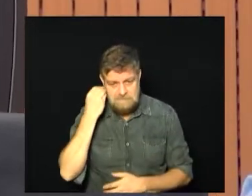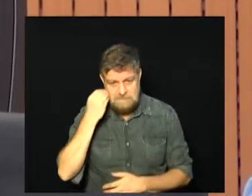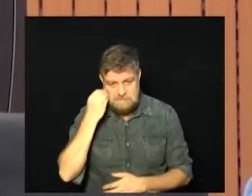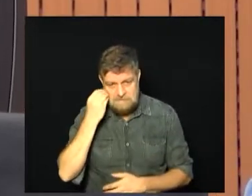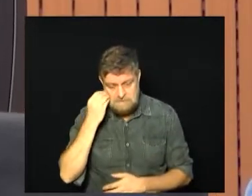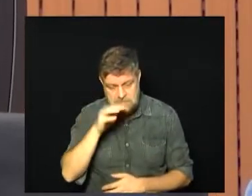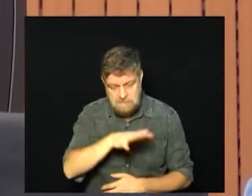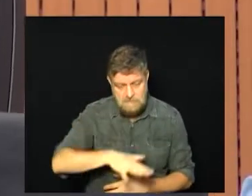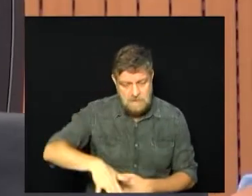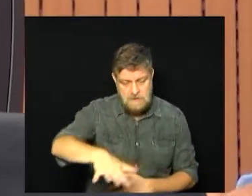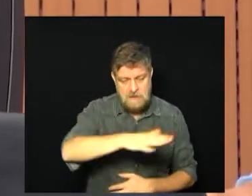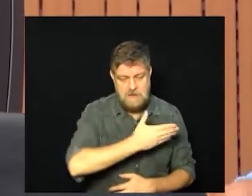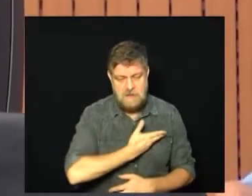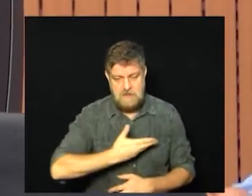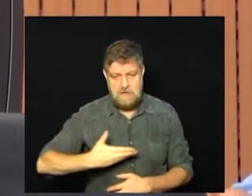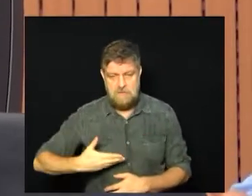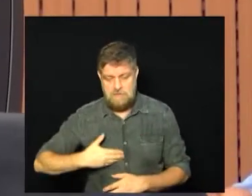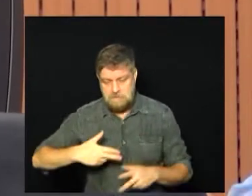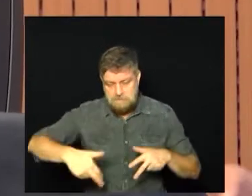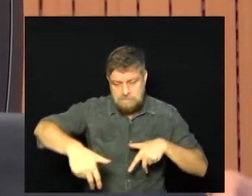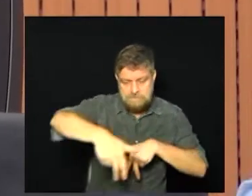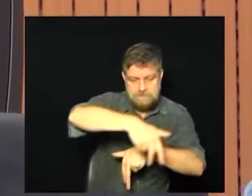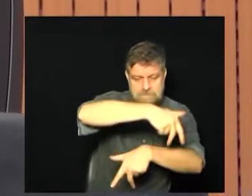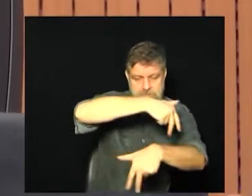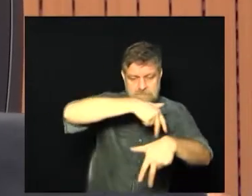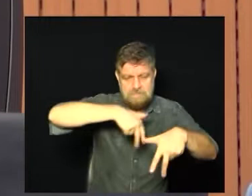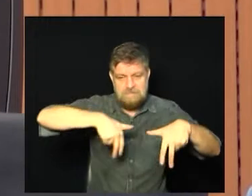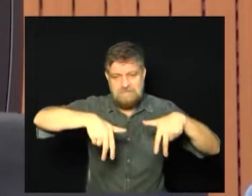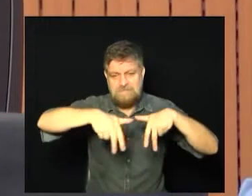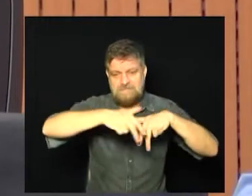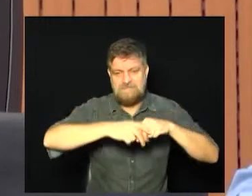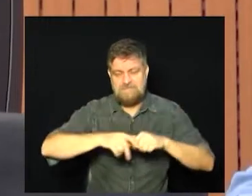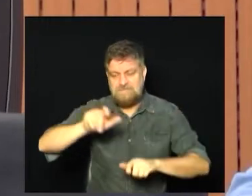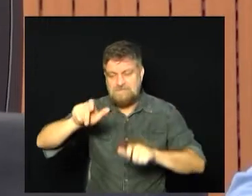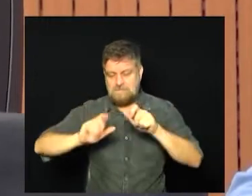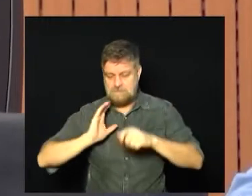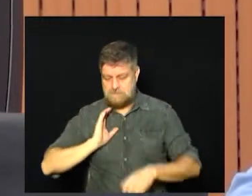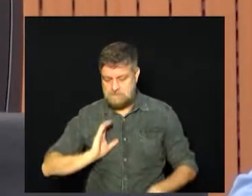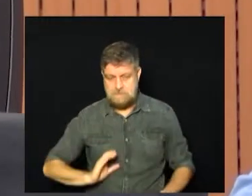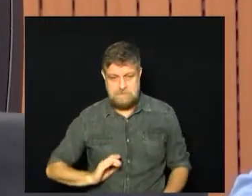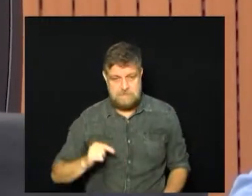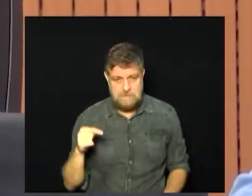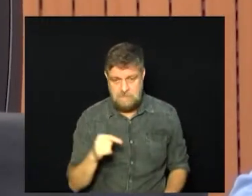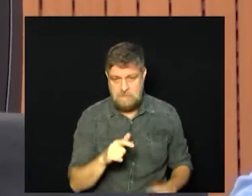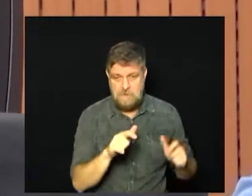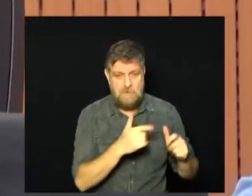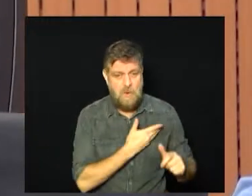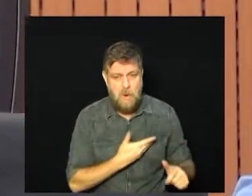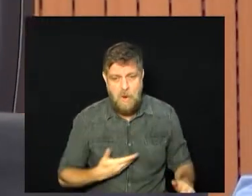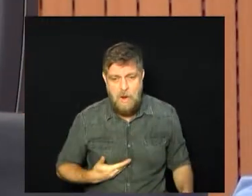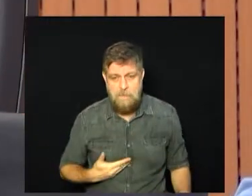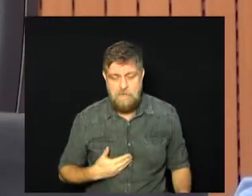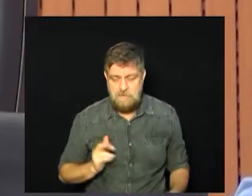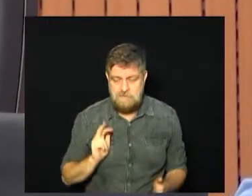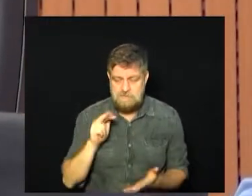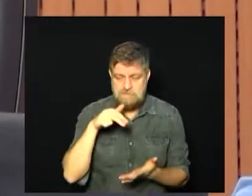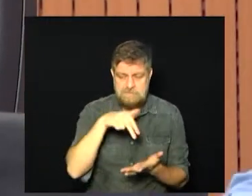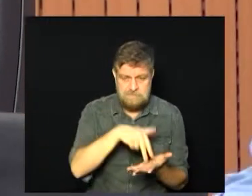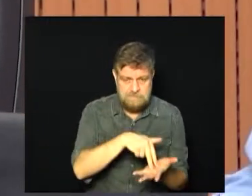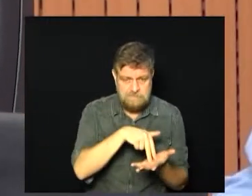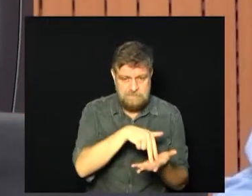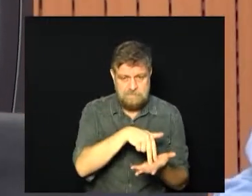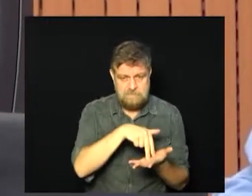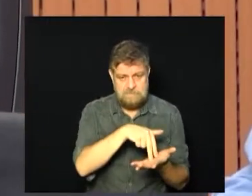espaço público para o cidadão, né? Espaço público que deixou de ser de circulação, mas para ser lugar de estar. E